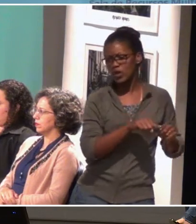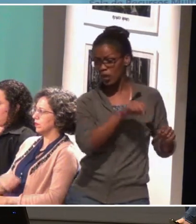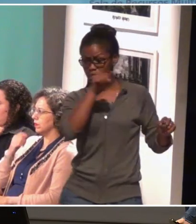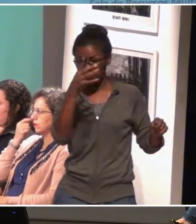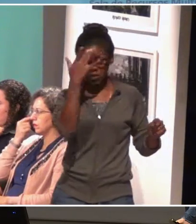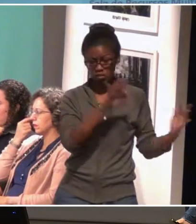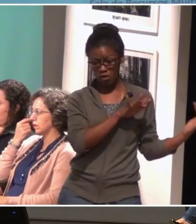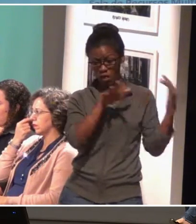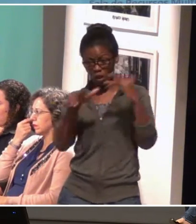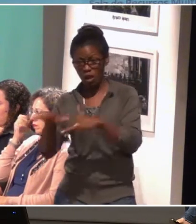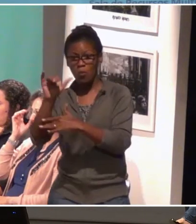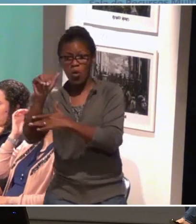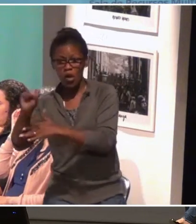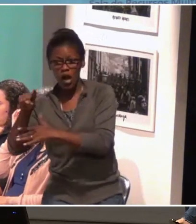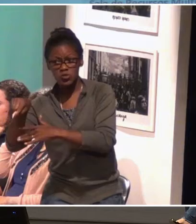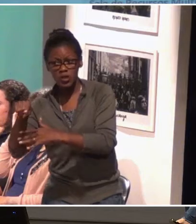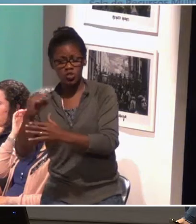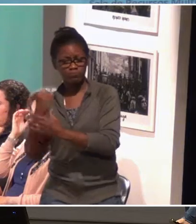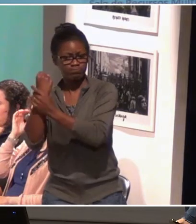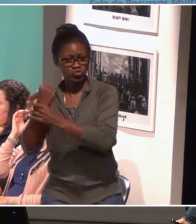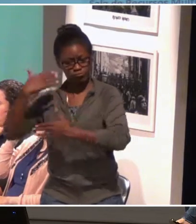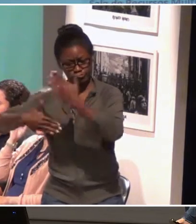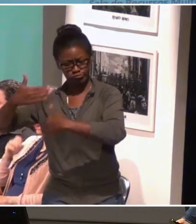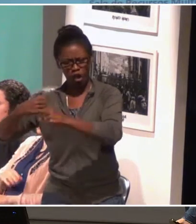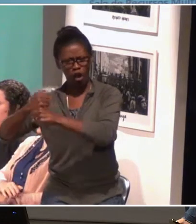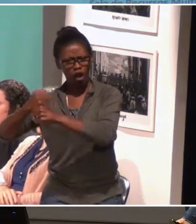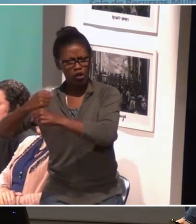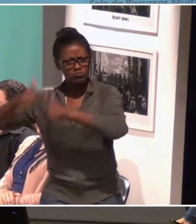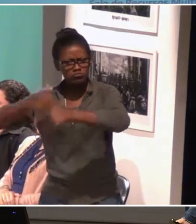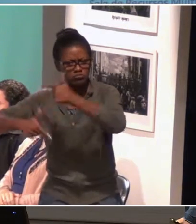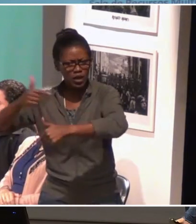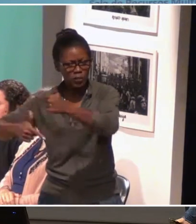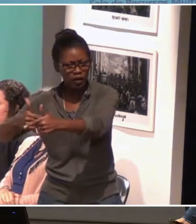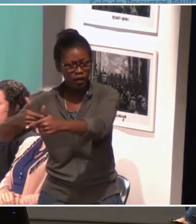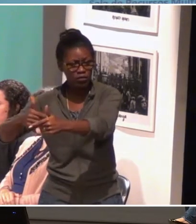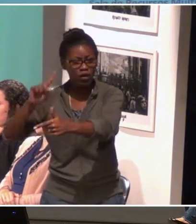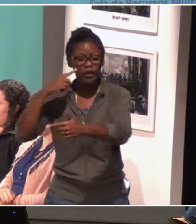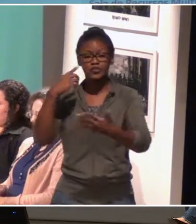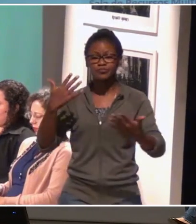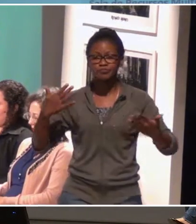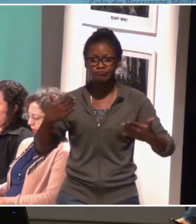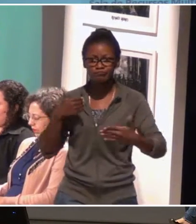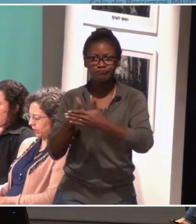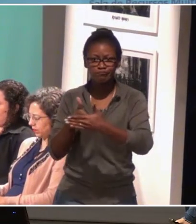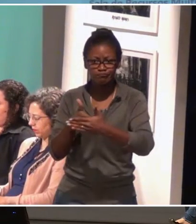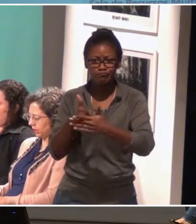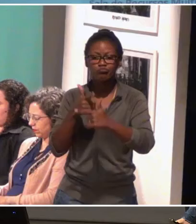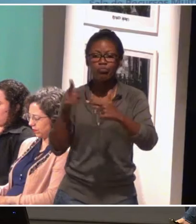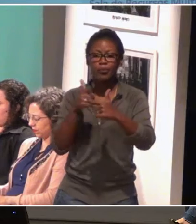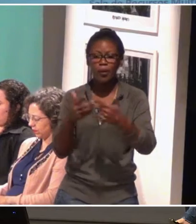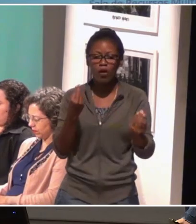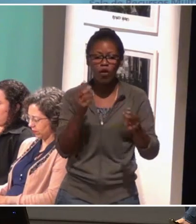pioneira, que tem um trabalho mais fortalecido no Estado, e a gente deu de cara com esse problema. Com